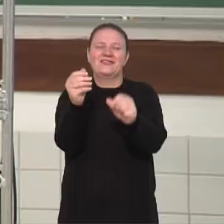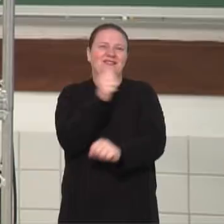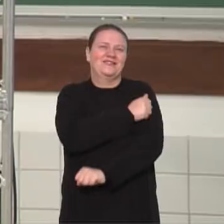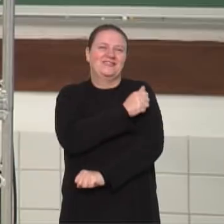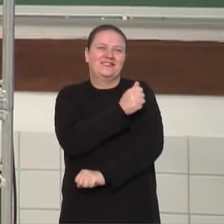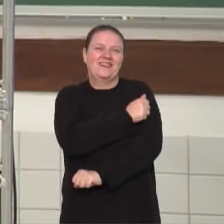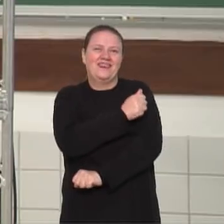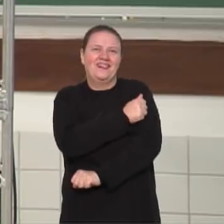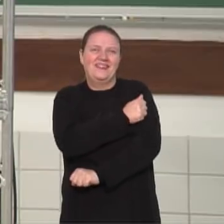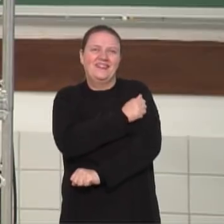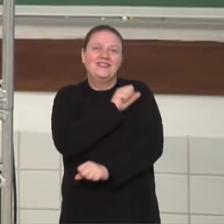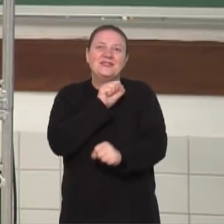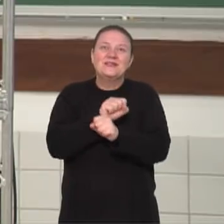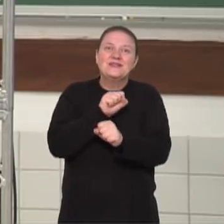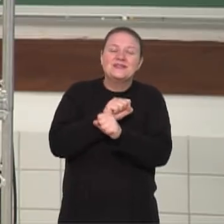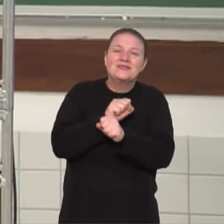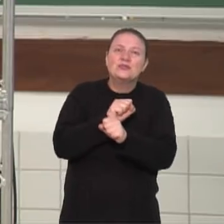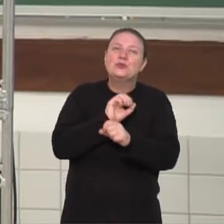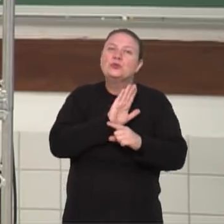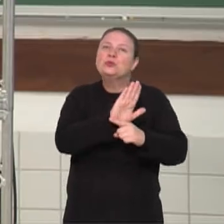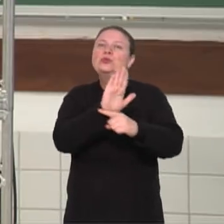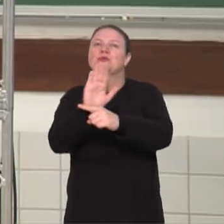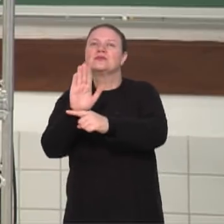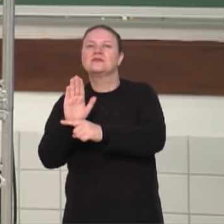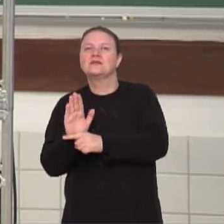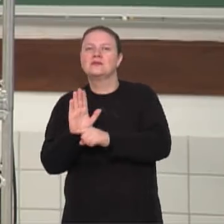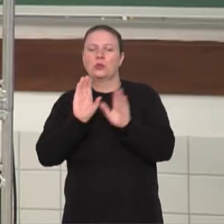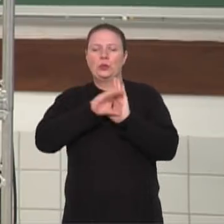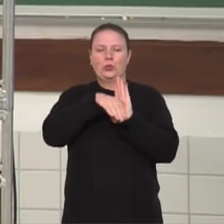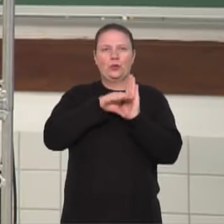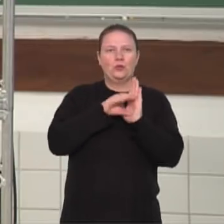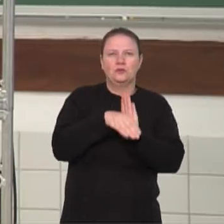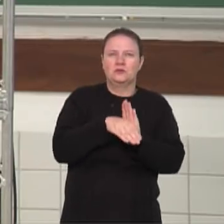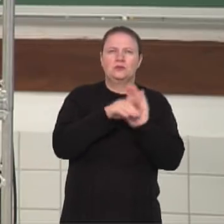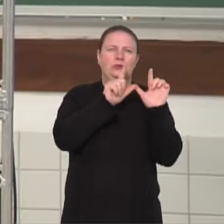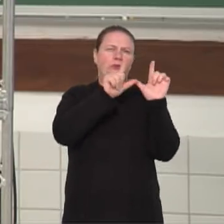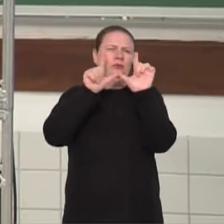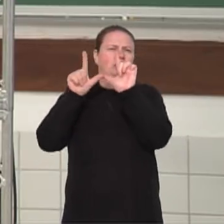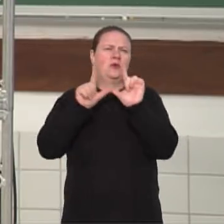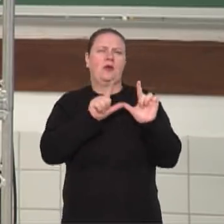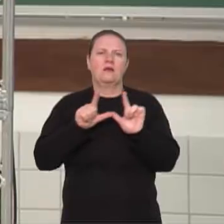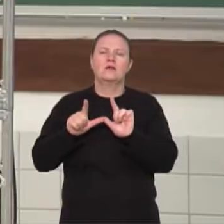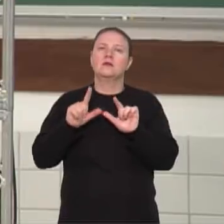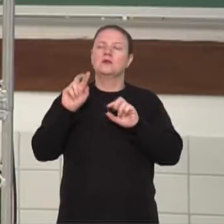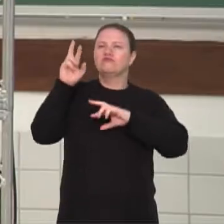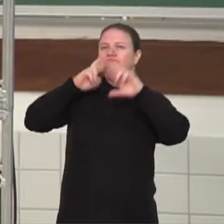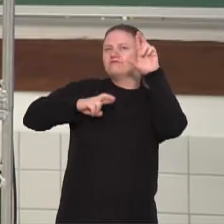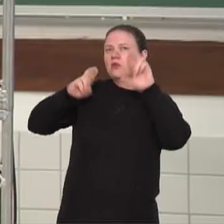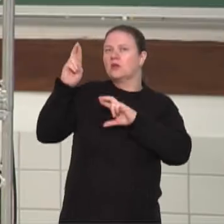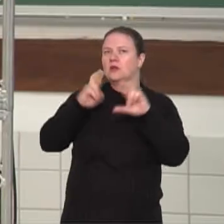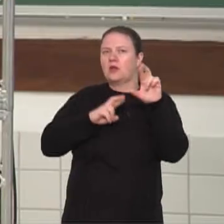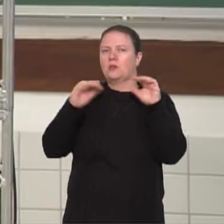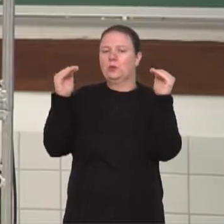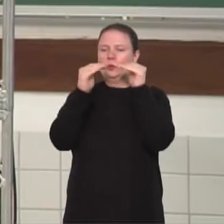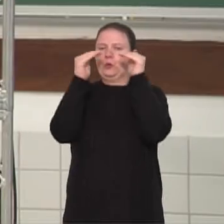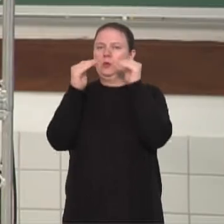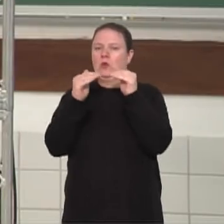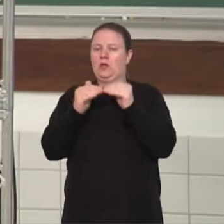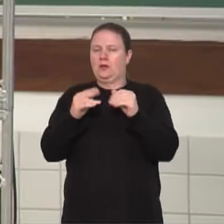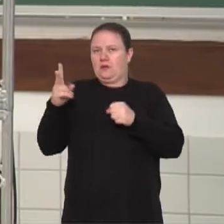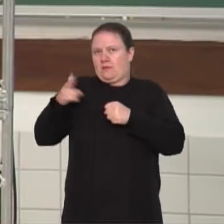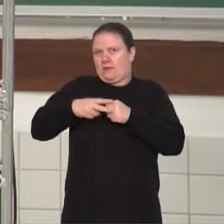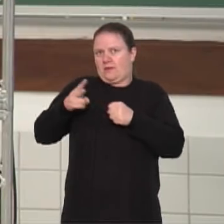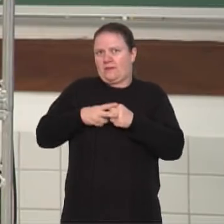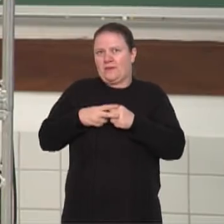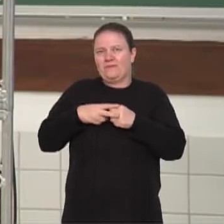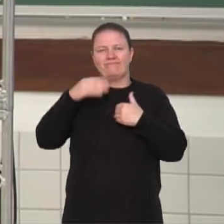espero que tenham aí contribuído aí com os conceitos, né, do campo da charge, das tirinhas, né, e das análises de concordância. E